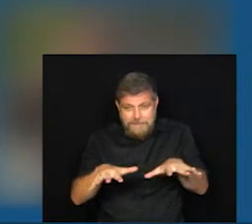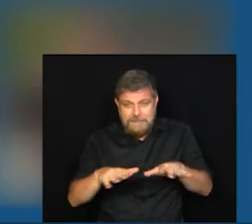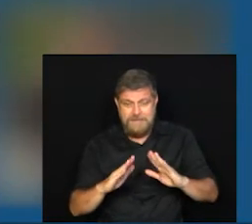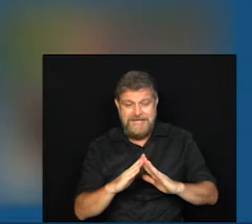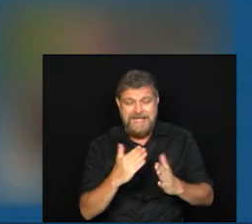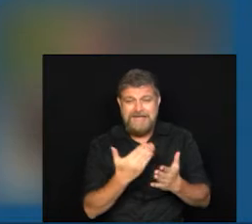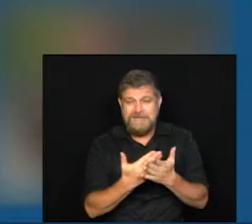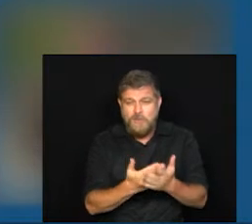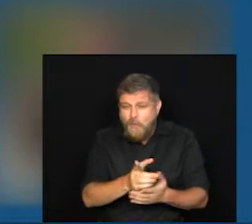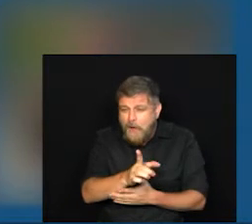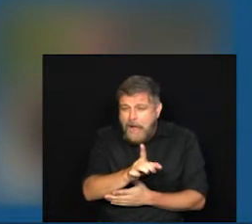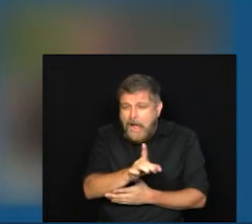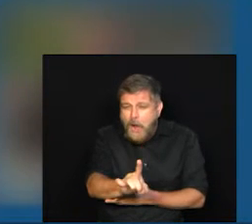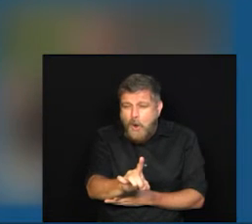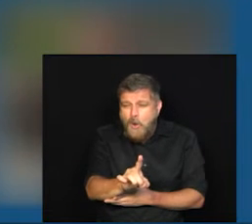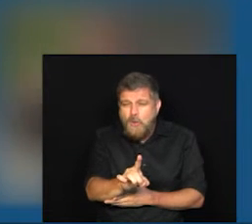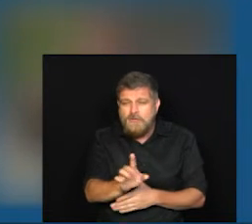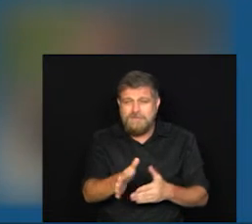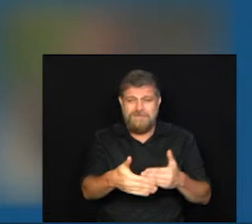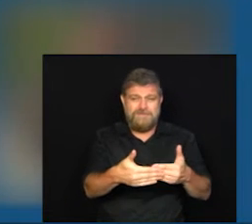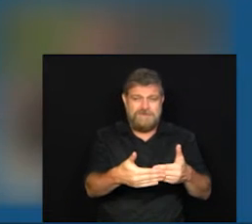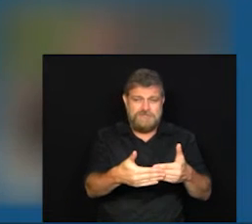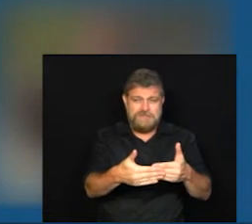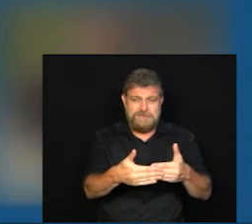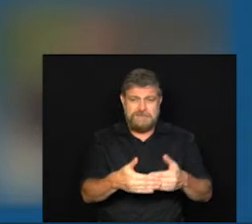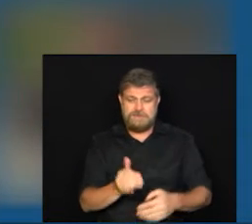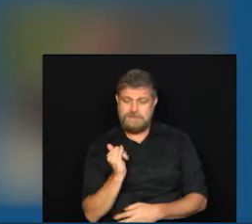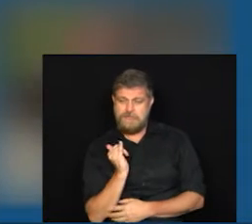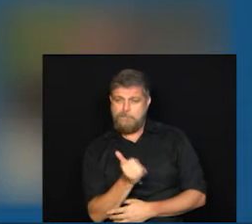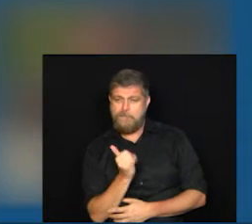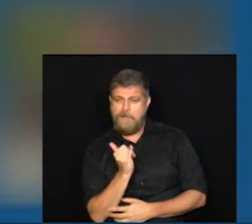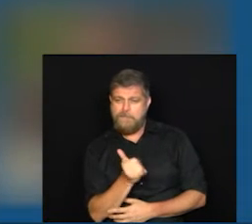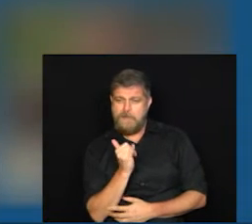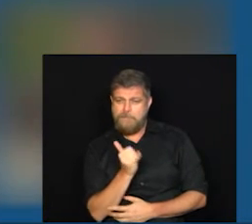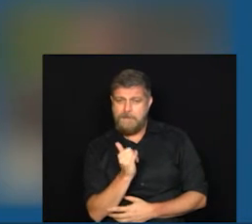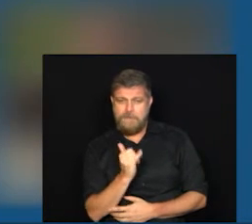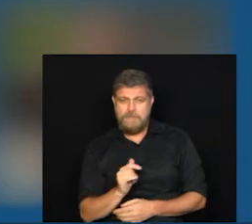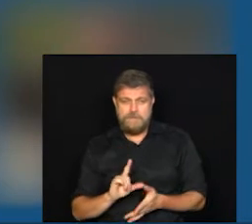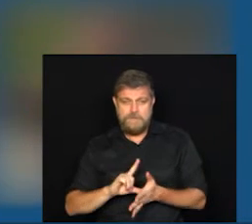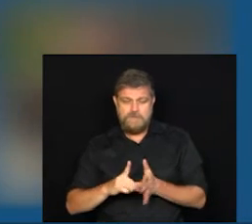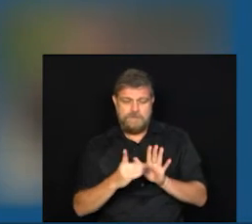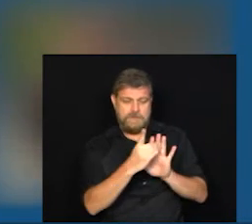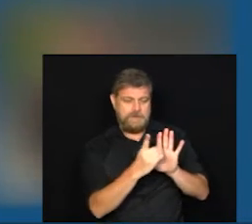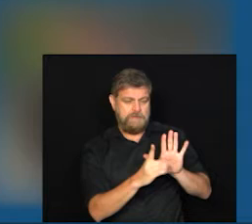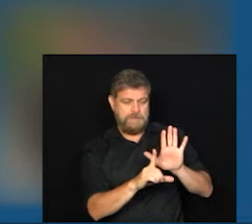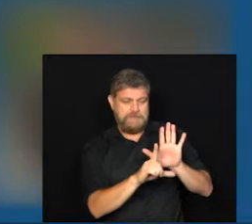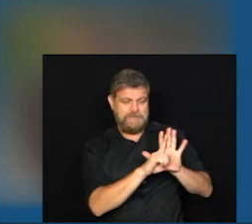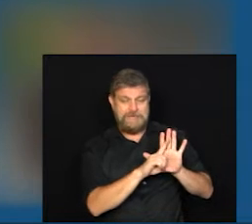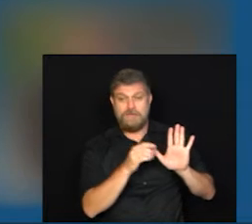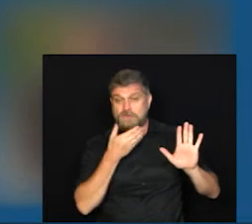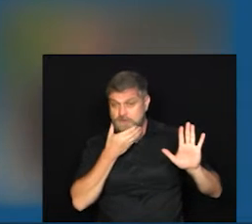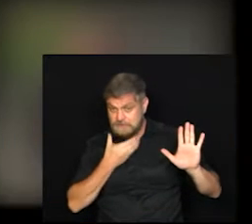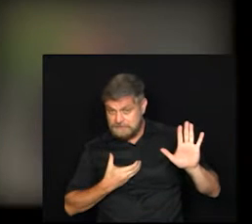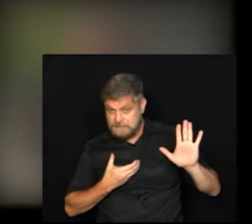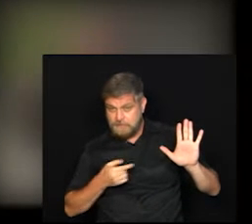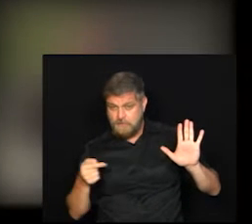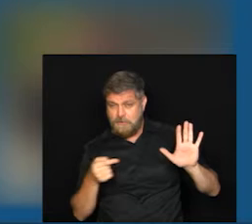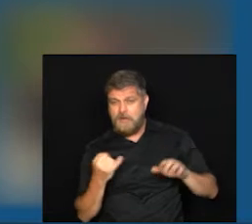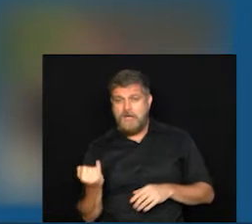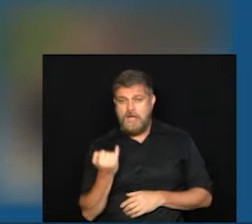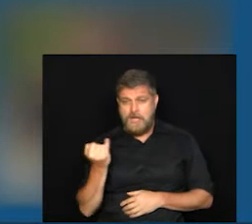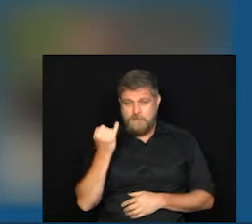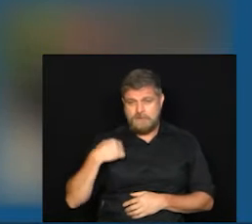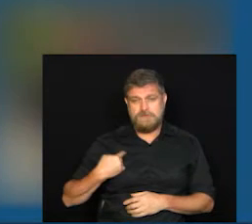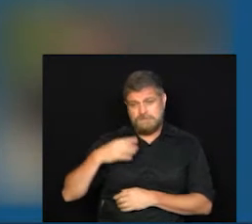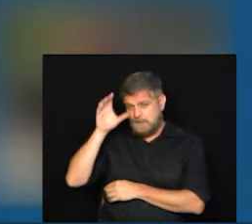a última coisa a fechar, como temos falado, especialmente depois do decreto de dezembro. Isso é importante, aprendemos